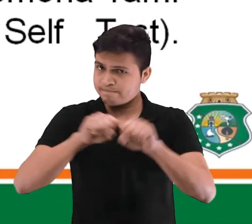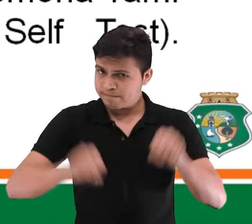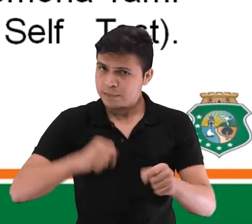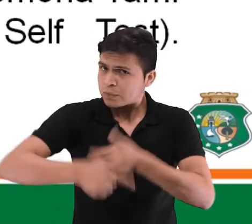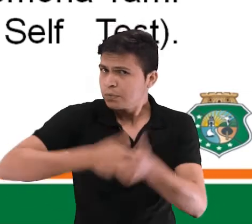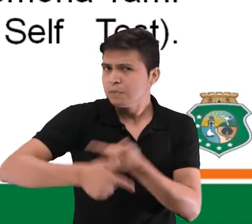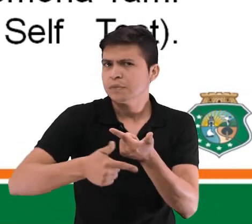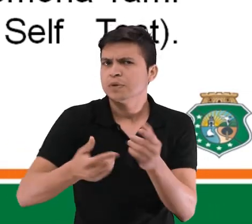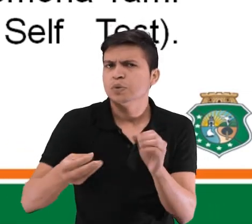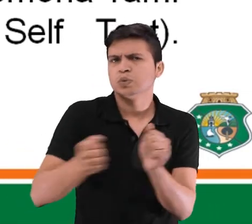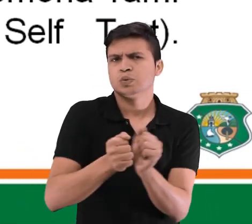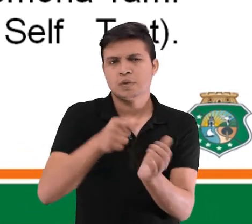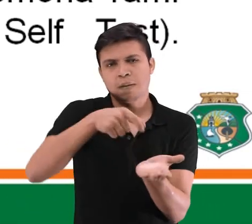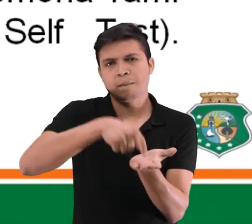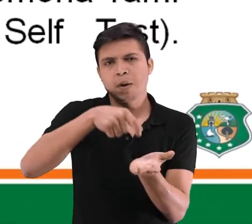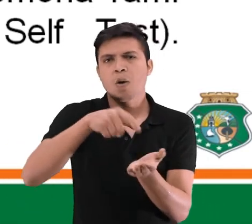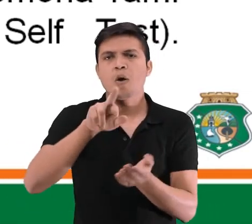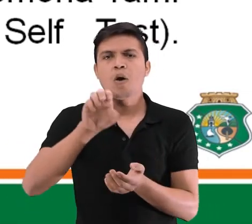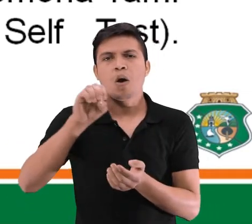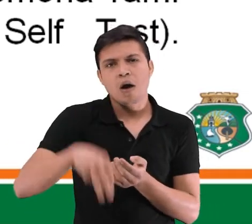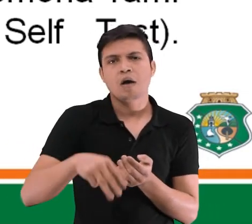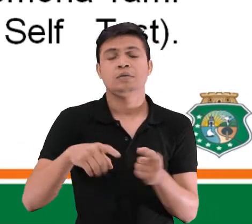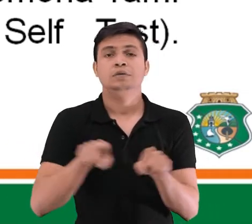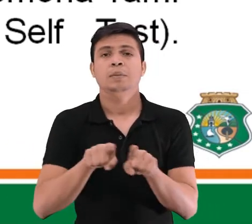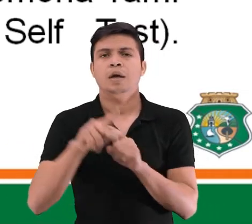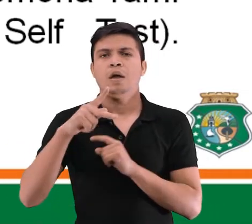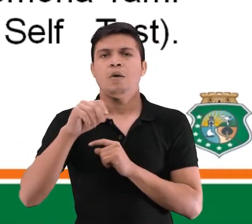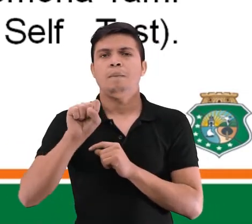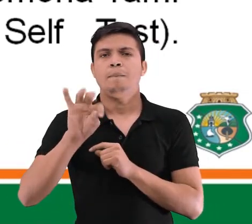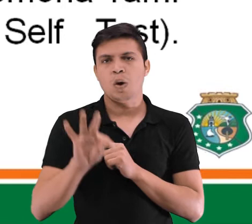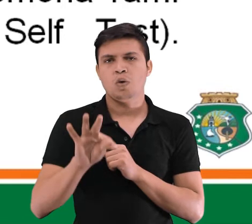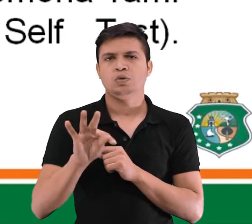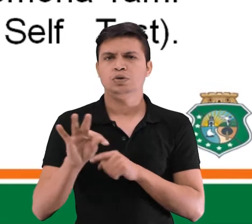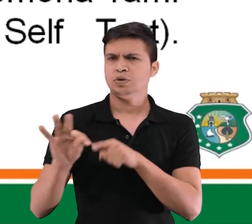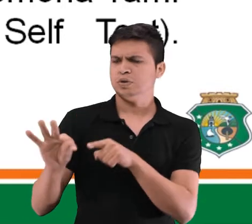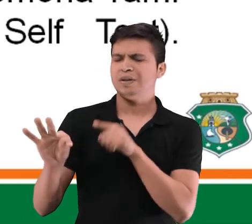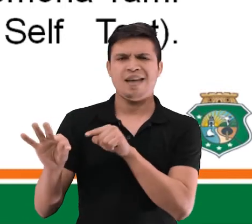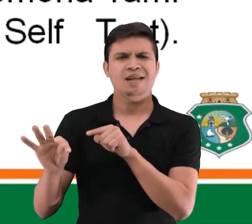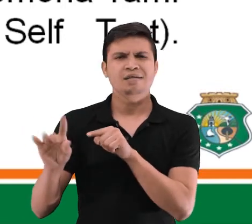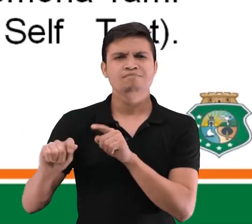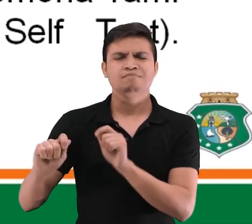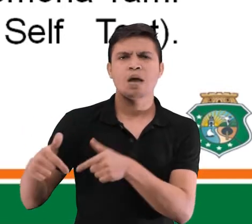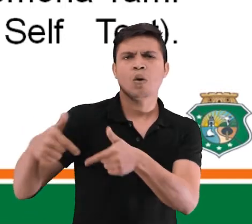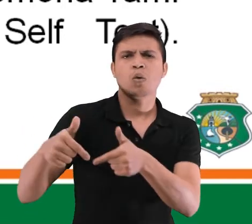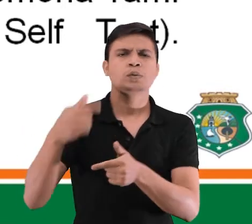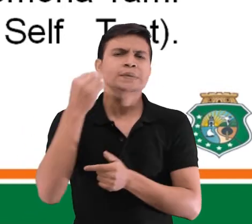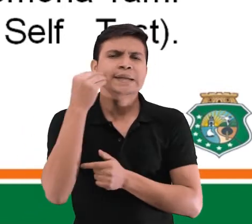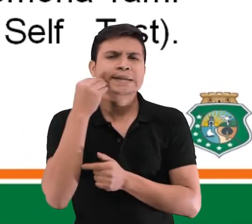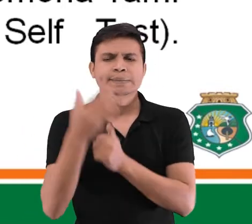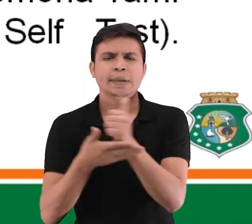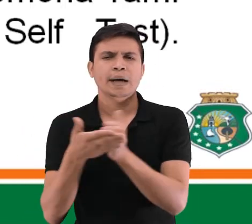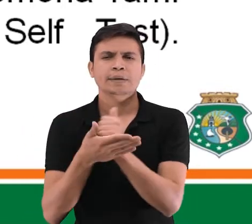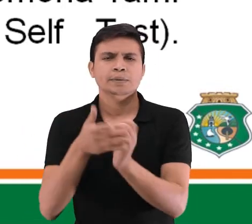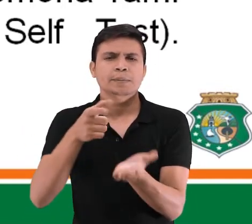memória RAM, executar o programa Post. O Post executa testes básicos da memória RAM. Agora nós vamos falar